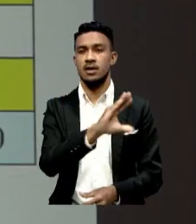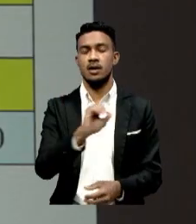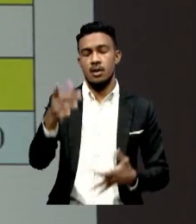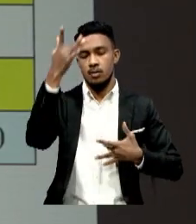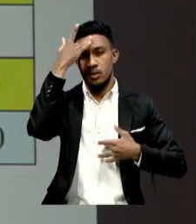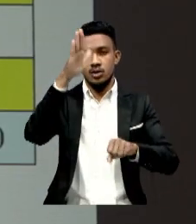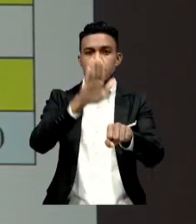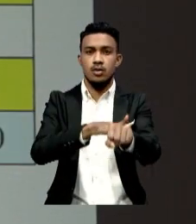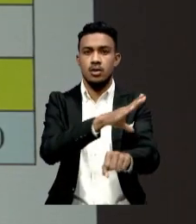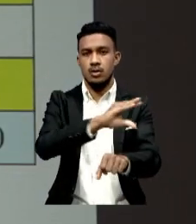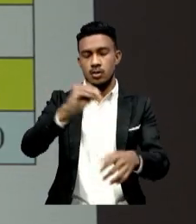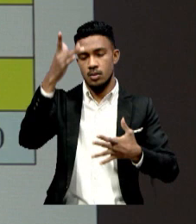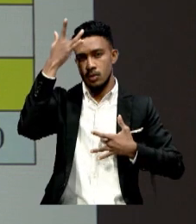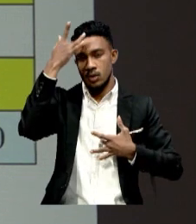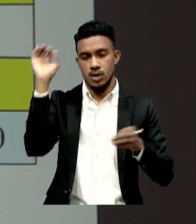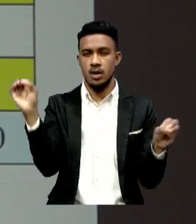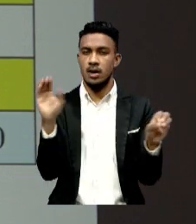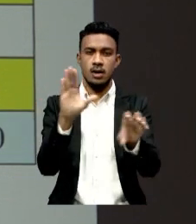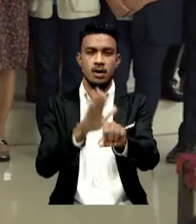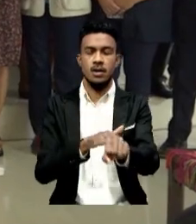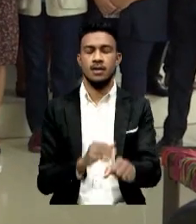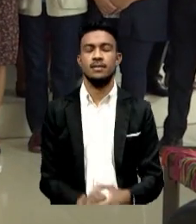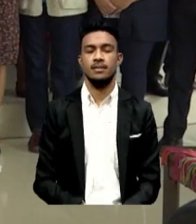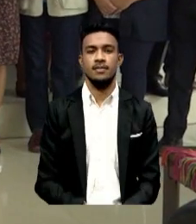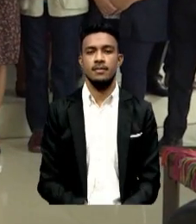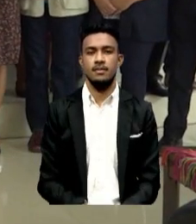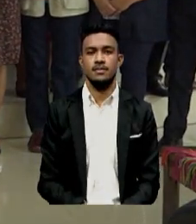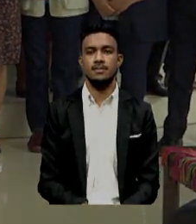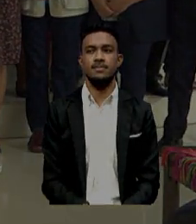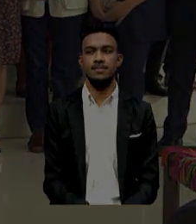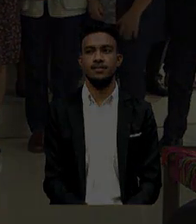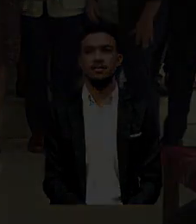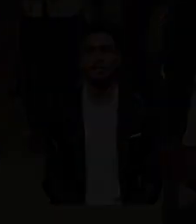Hadait, Nomos Moras Lahadait. Lamberto da Silva e Fizenia Babo, GMN.